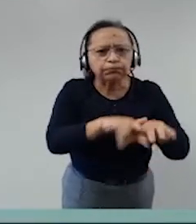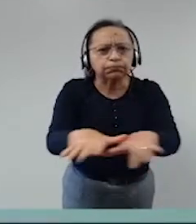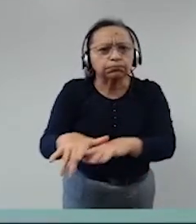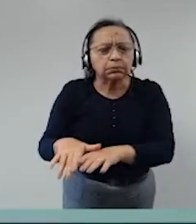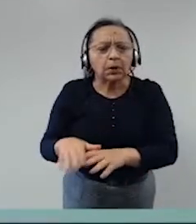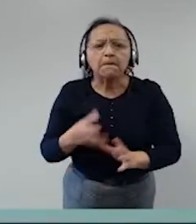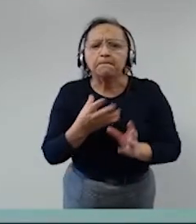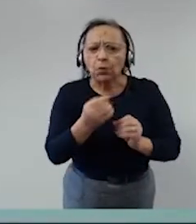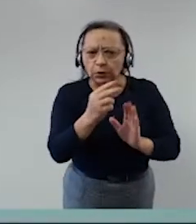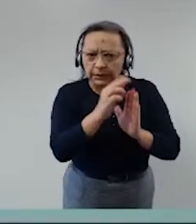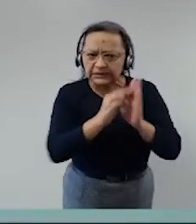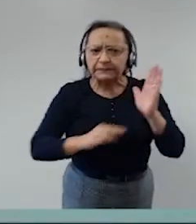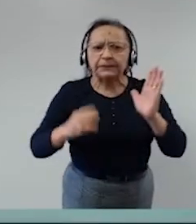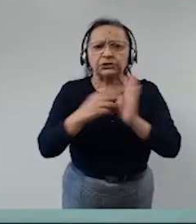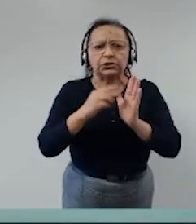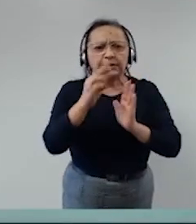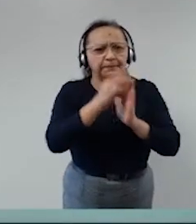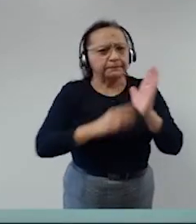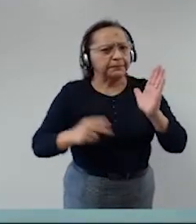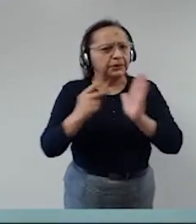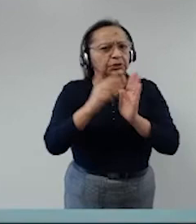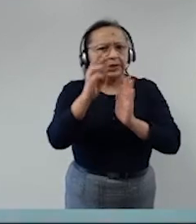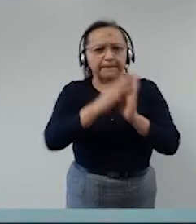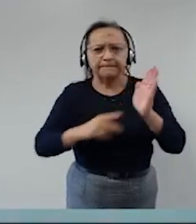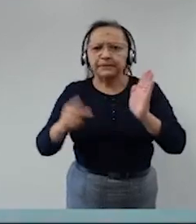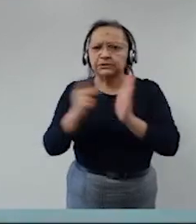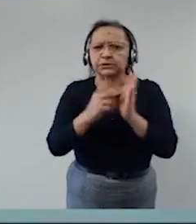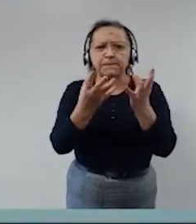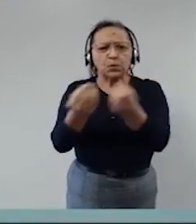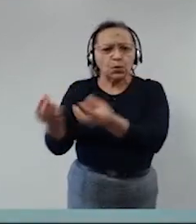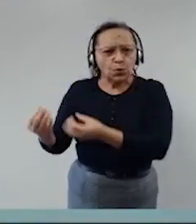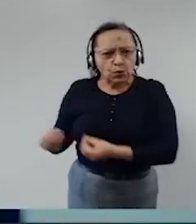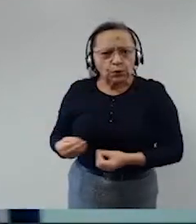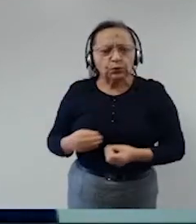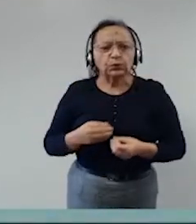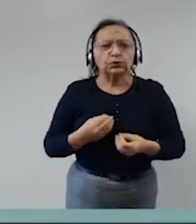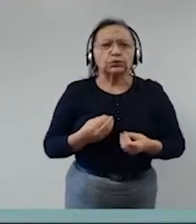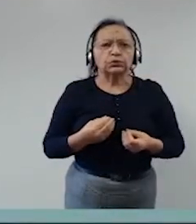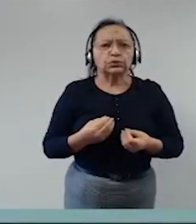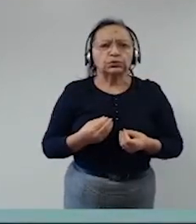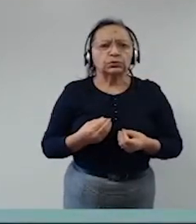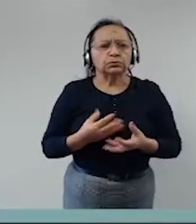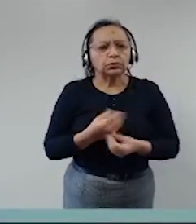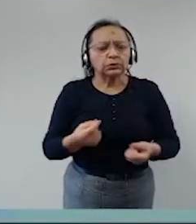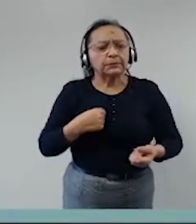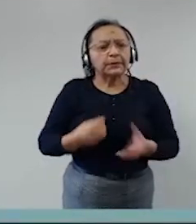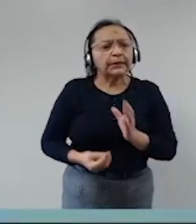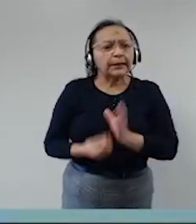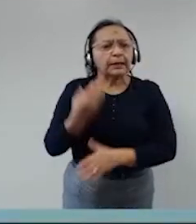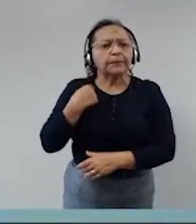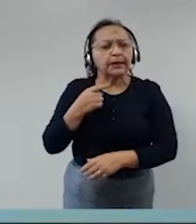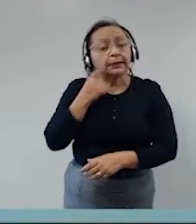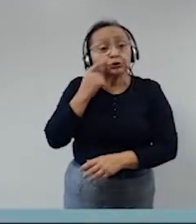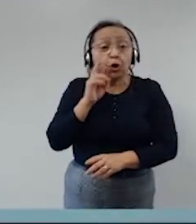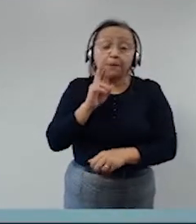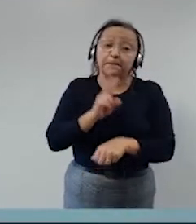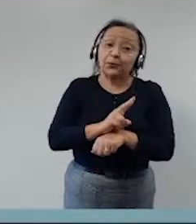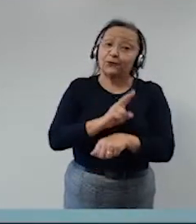muitas medidas provisórias, portanto, muitos diplomas legais sendo constituídos para, supostamente,